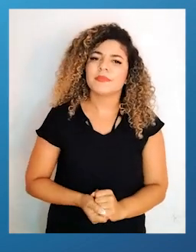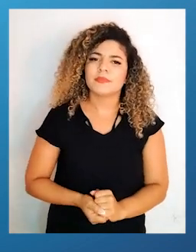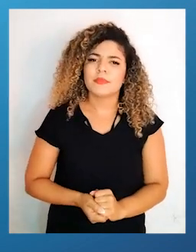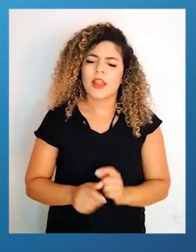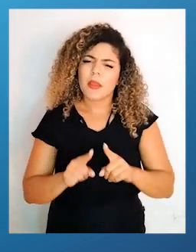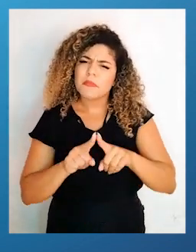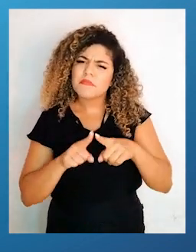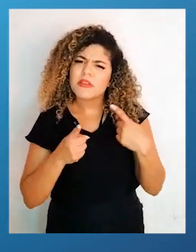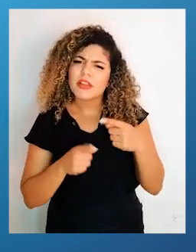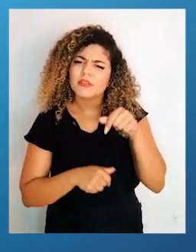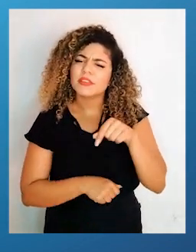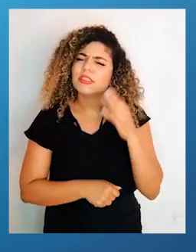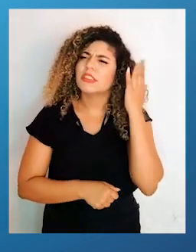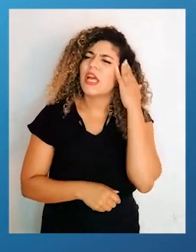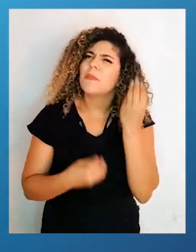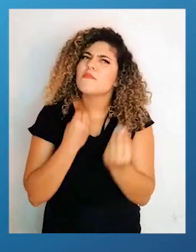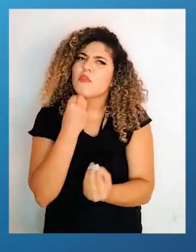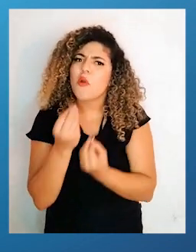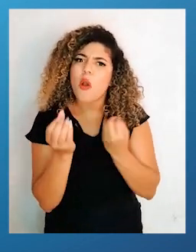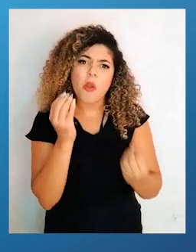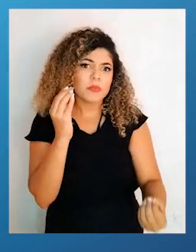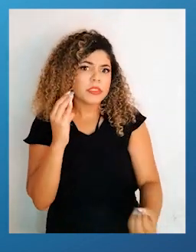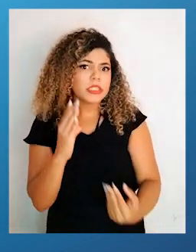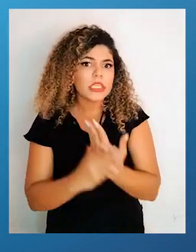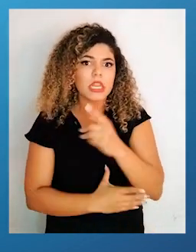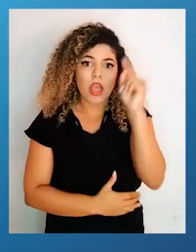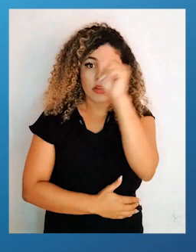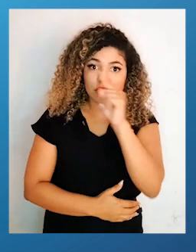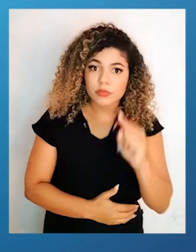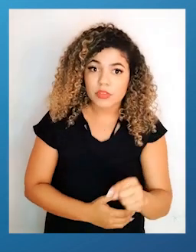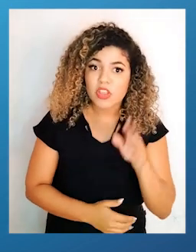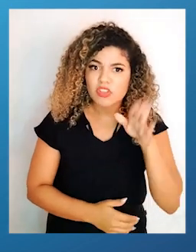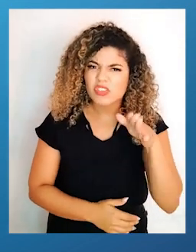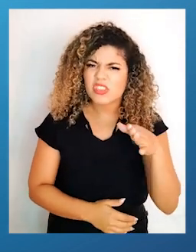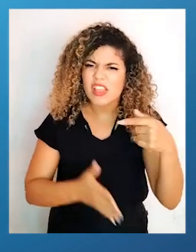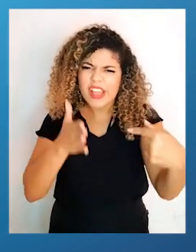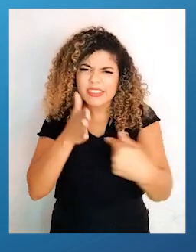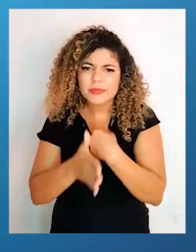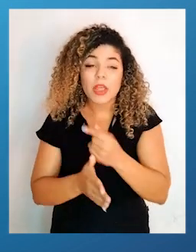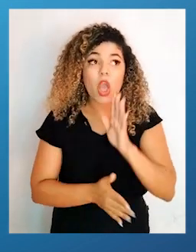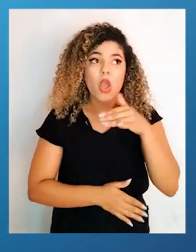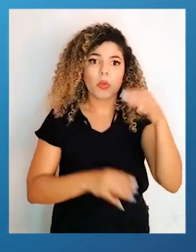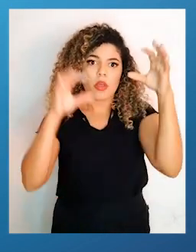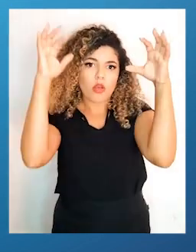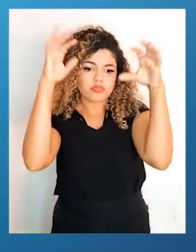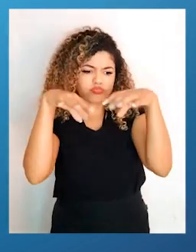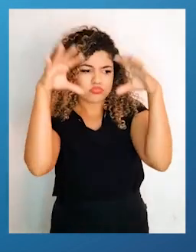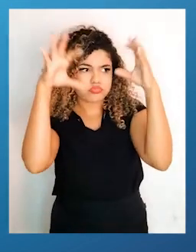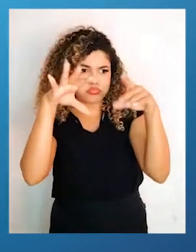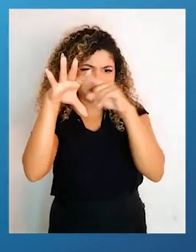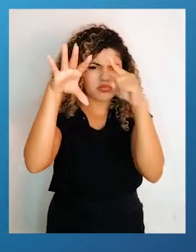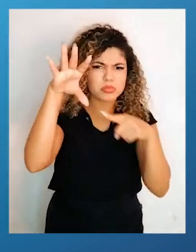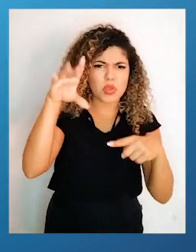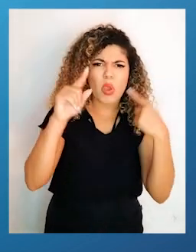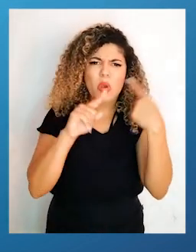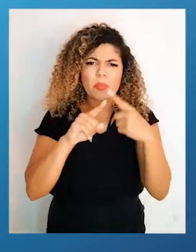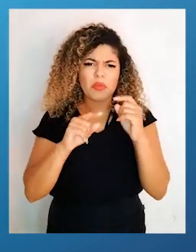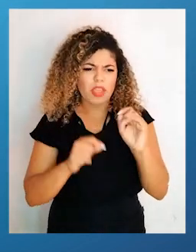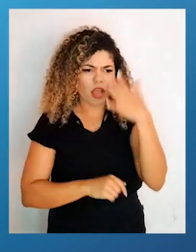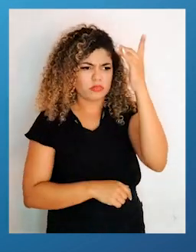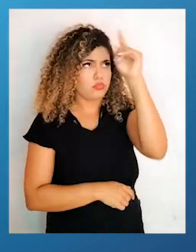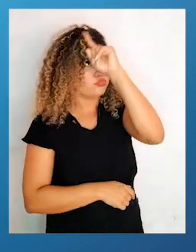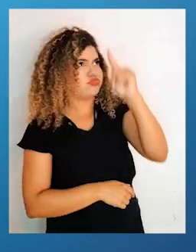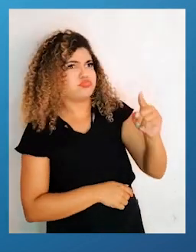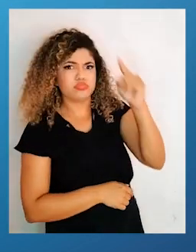Mas afinal, como que se formam os raios? Você já se perguntou, quando tem uma tempestade, por que acontece aquela descarga